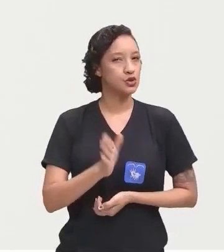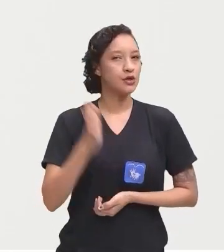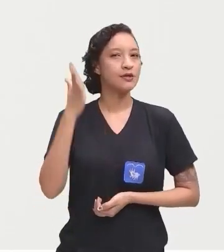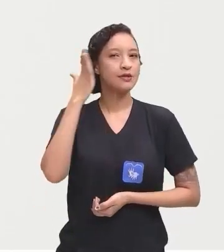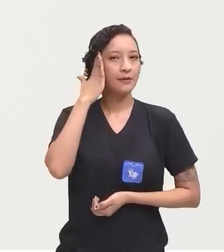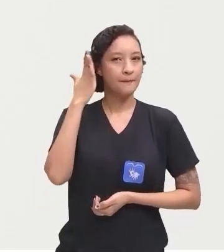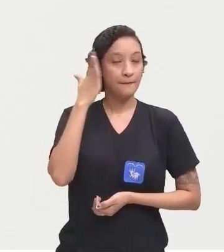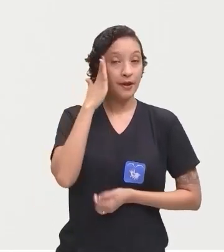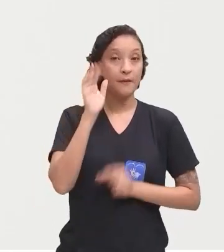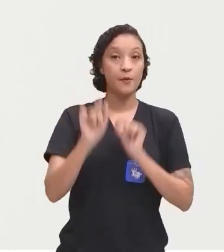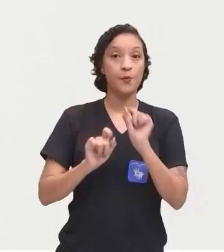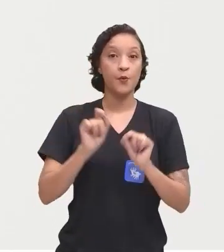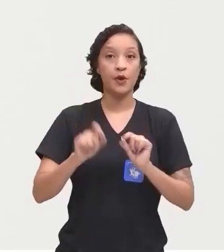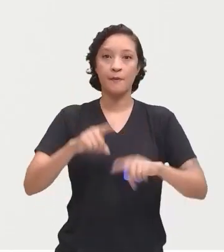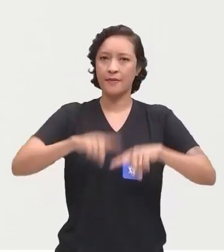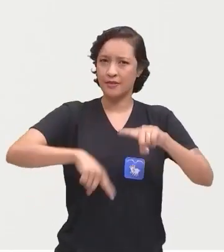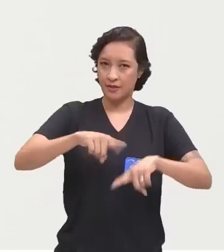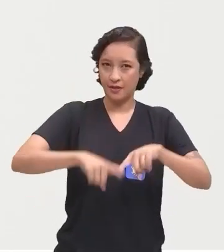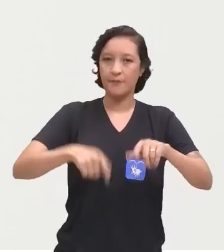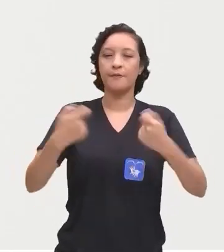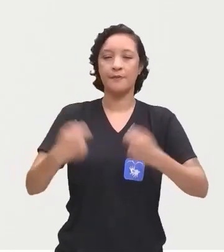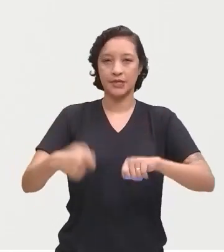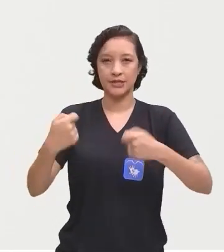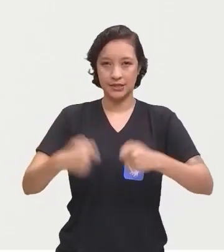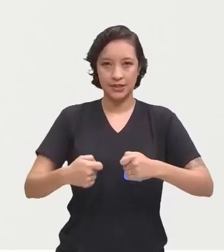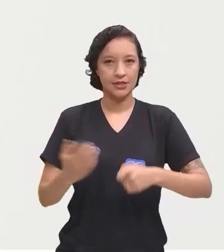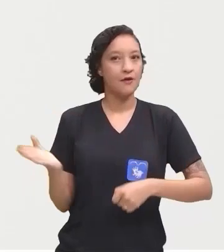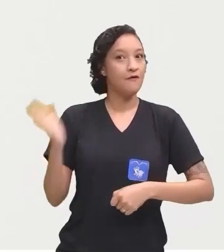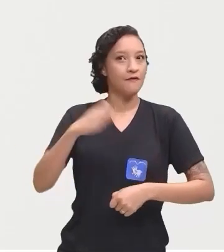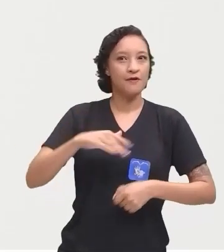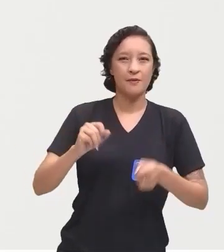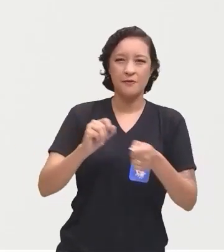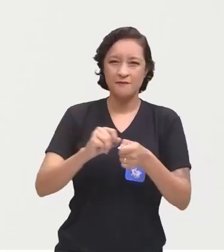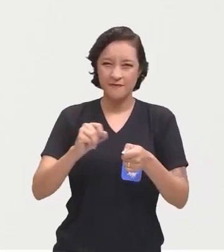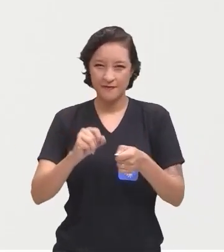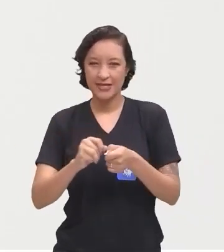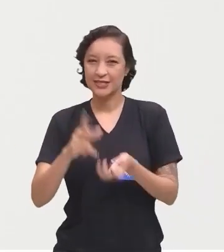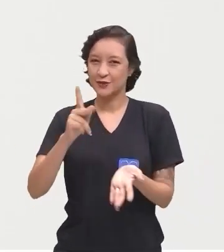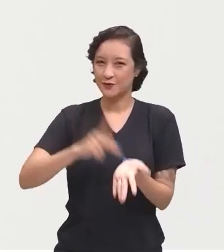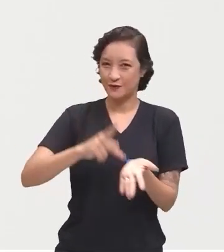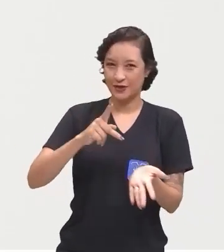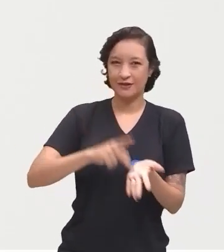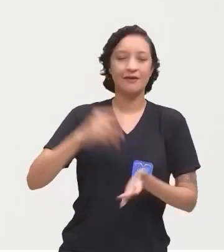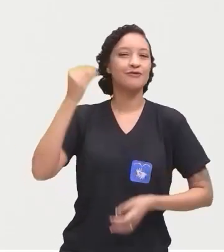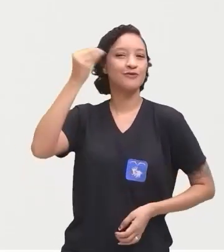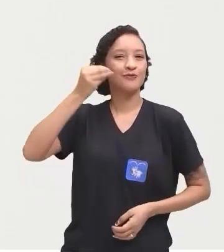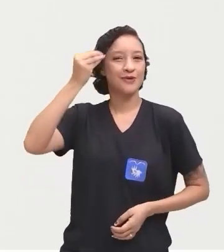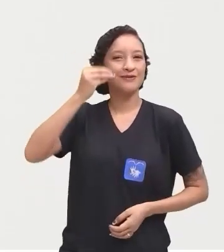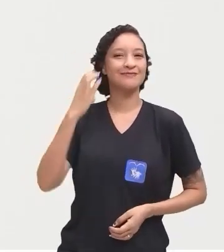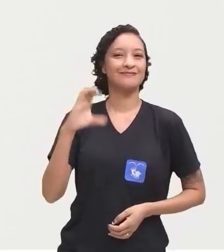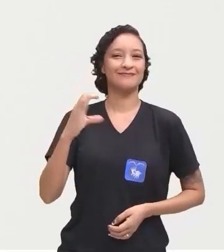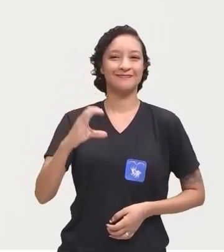os materiais são necessários, vamos colocar a mão na massa e fazer o nosso experimento científico.